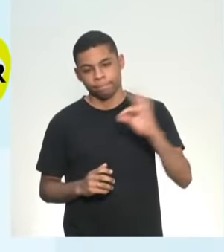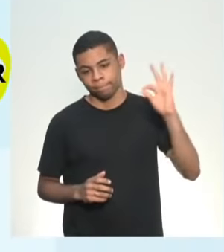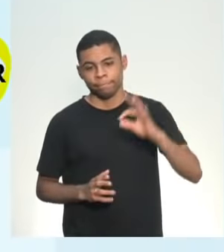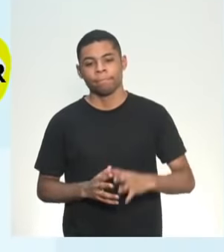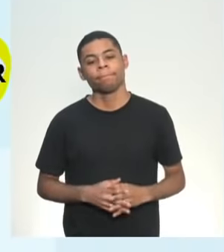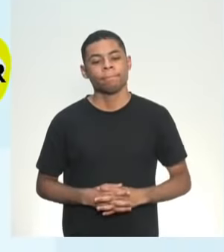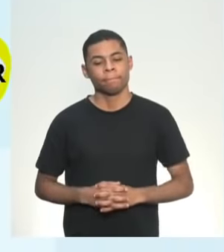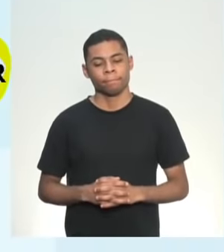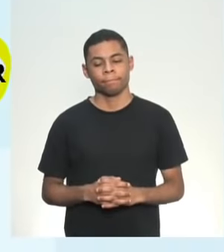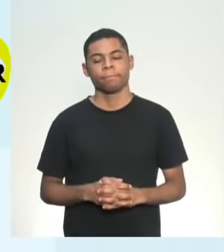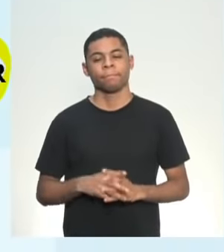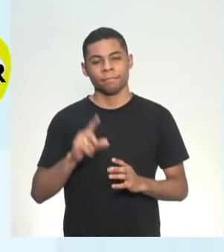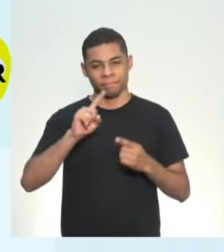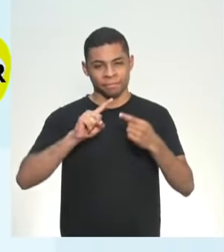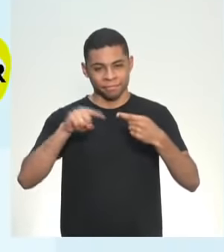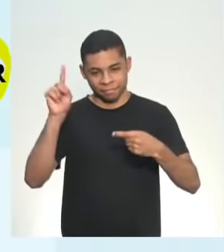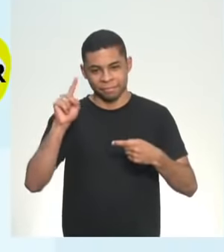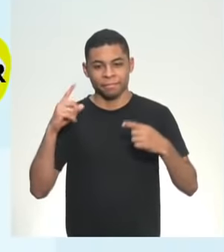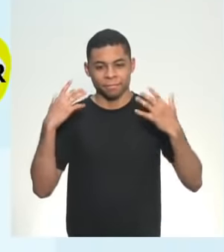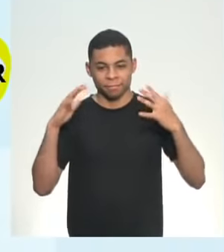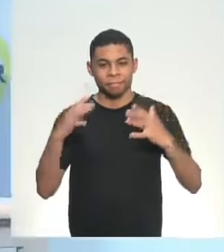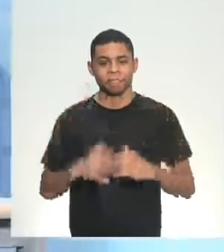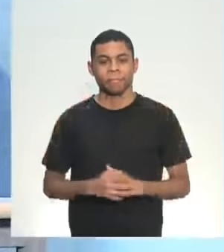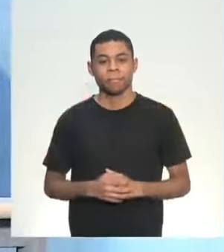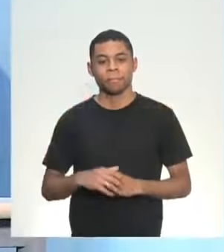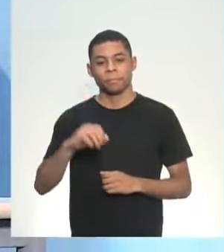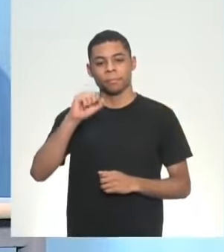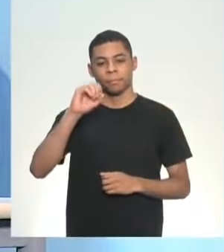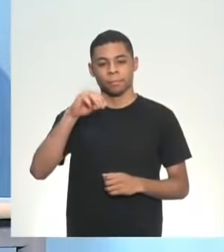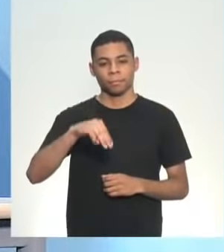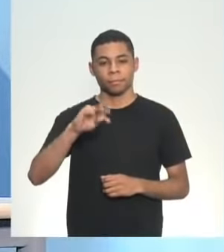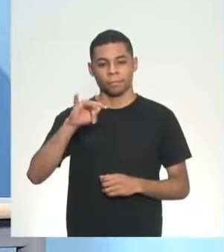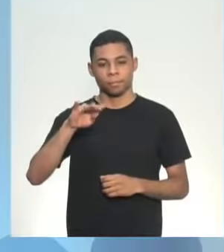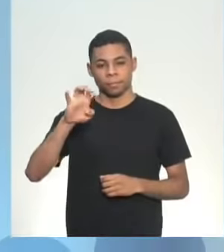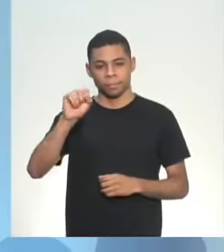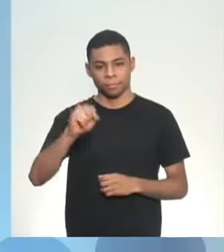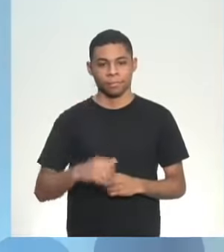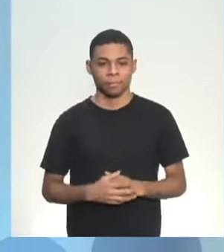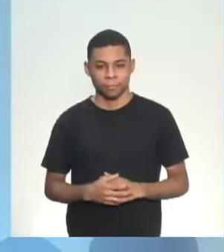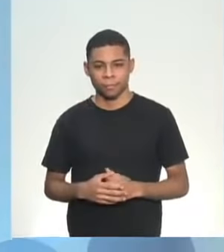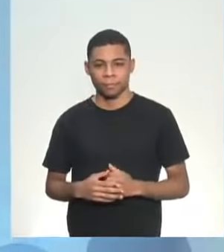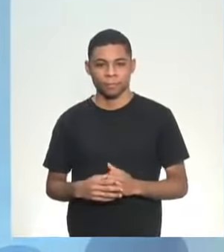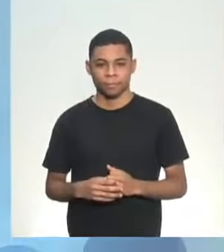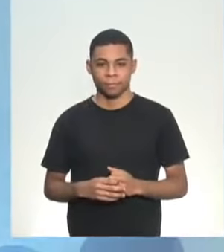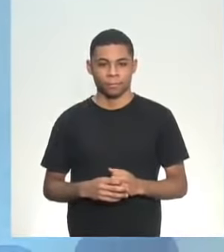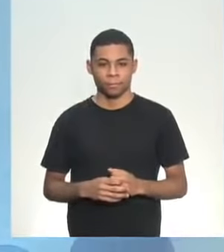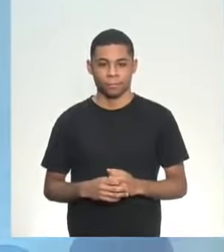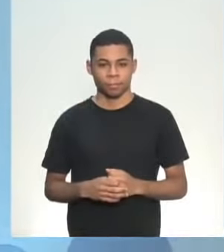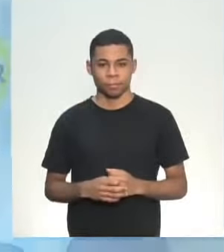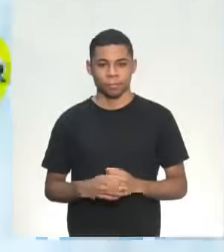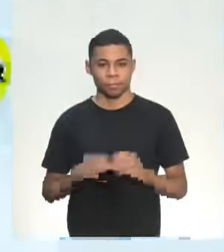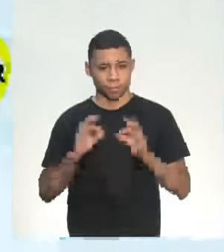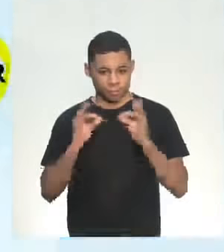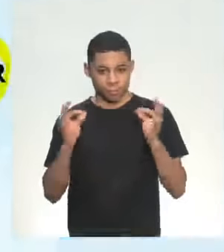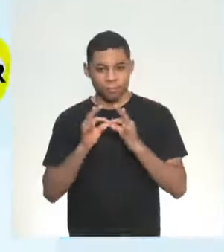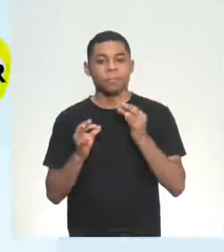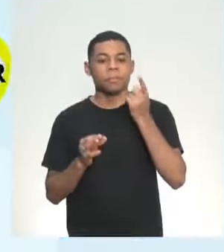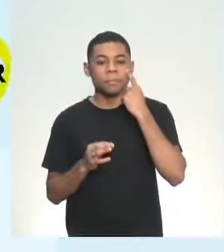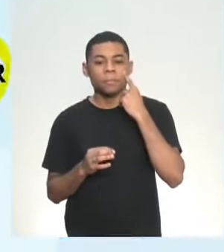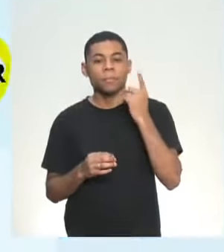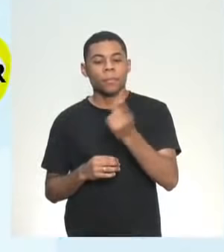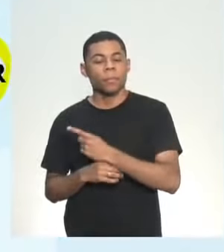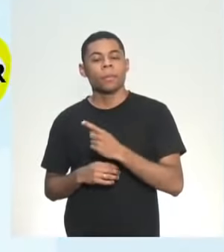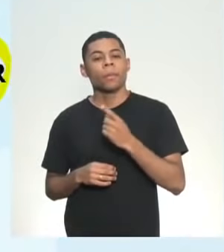e mandaram After acertaram e o sono tá me João São times ainda assim foi só que isso não tá mas ele vai